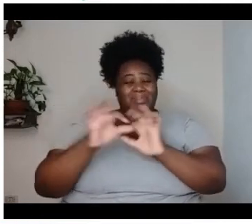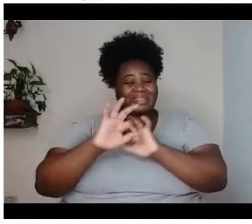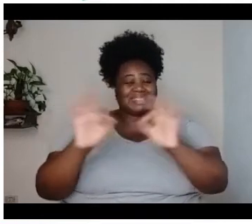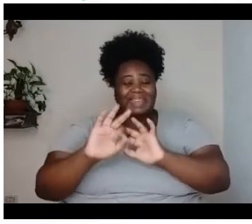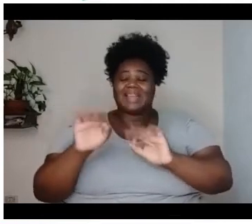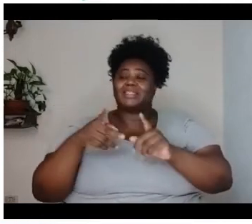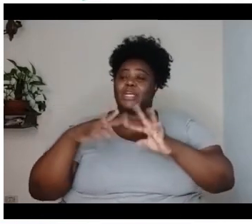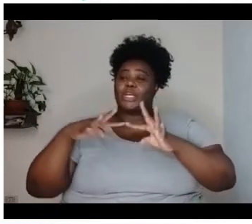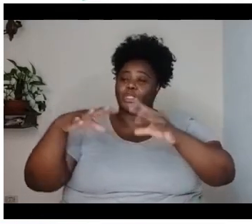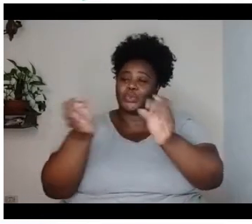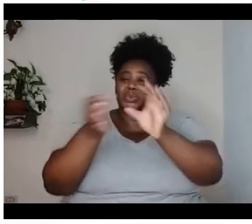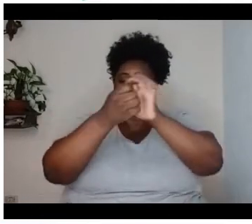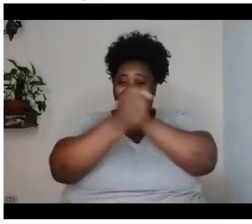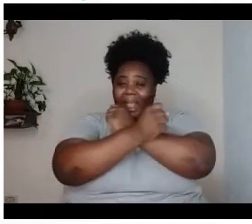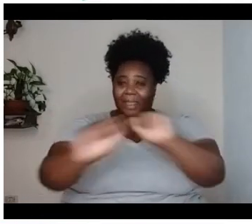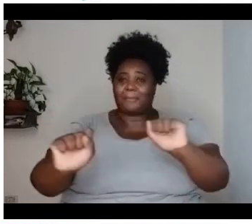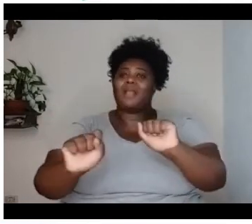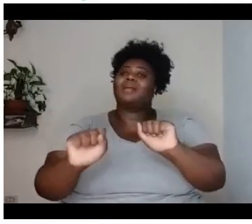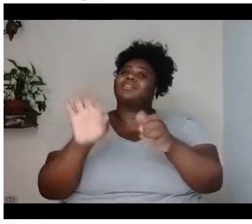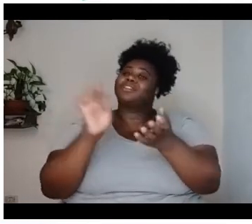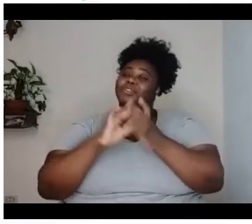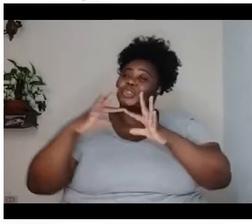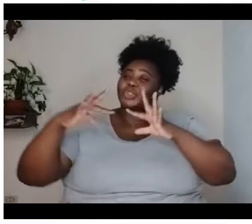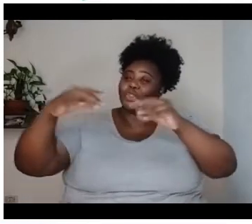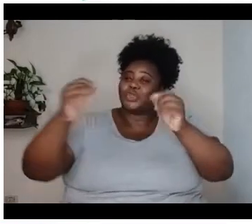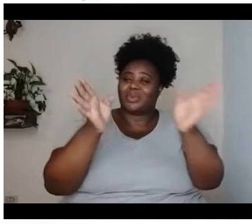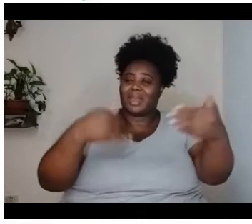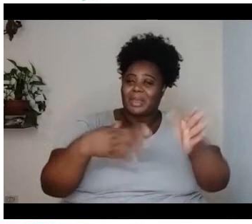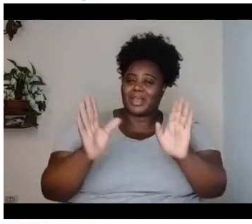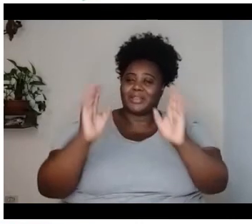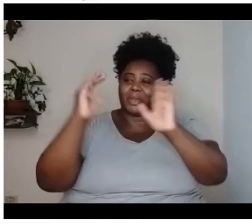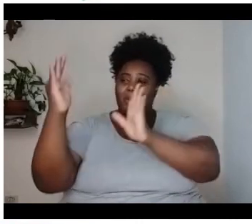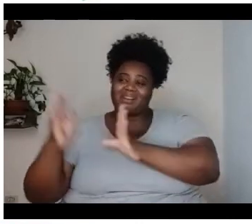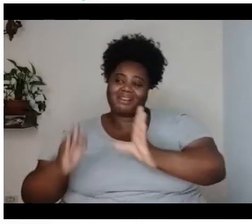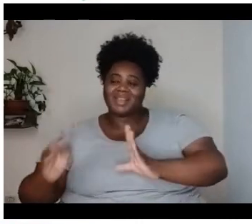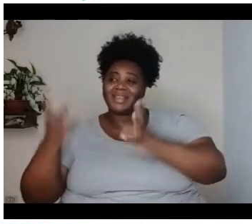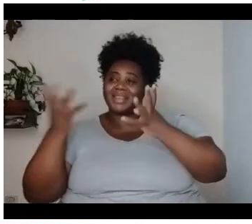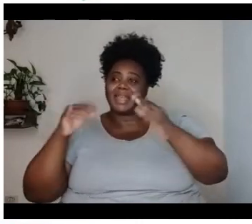totalmente liberta de todas as caixas, de todos os lugares que querem